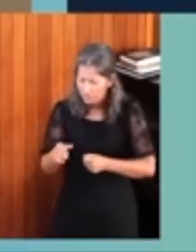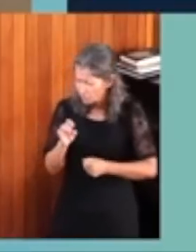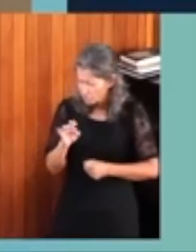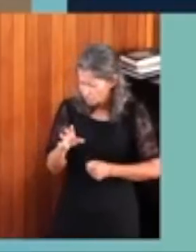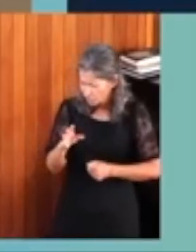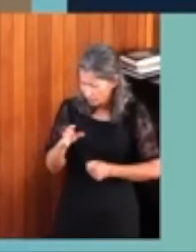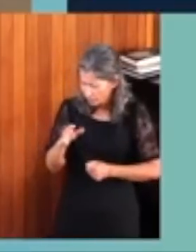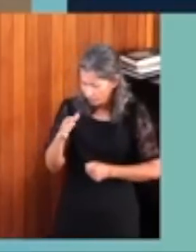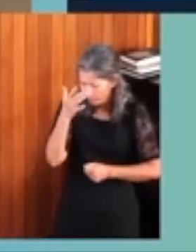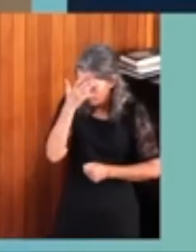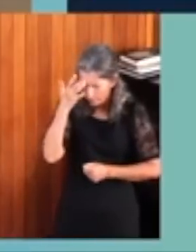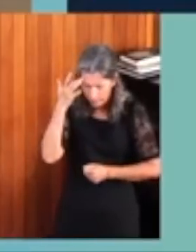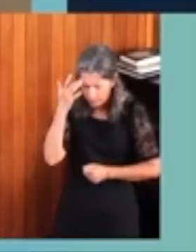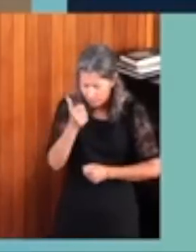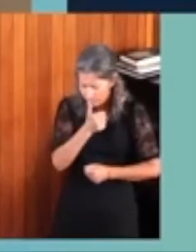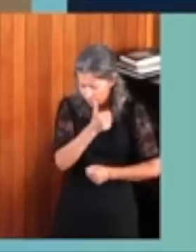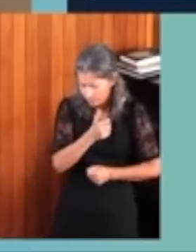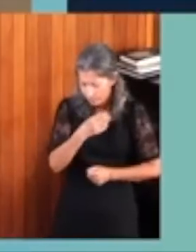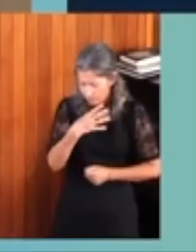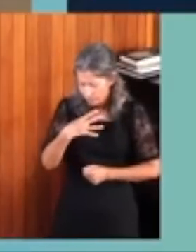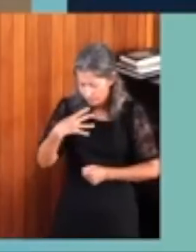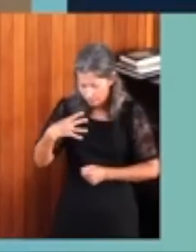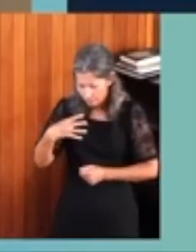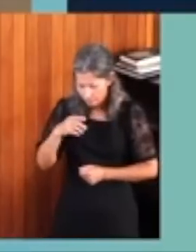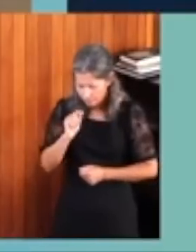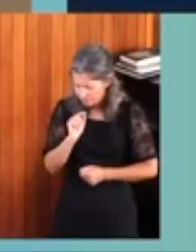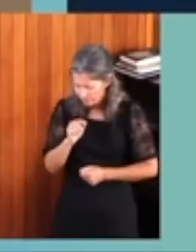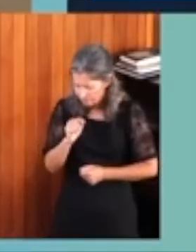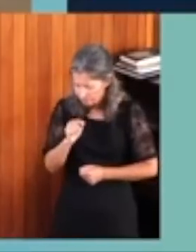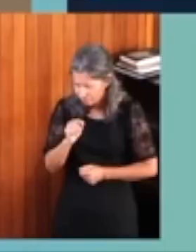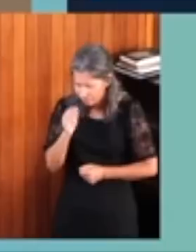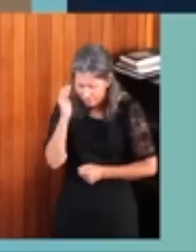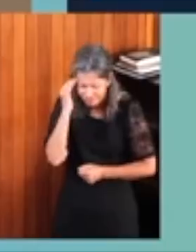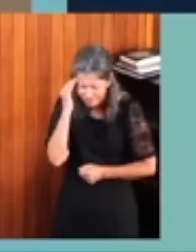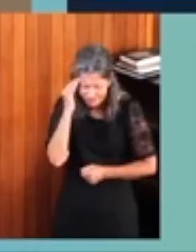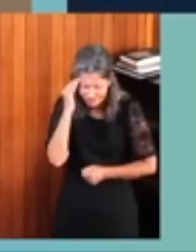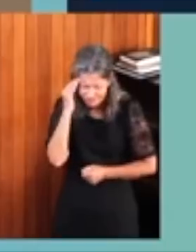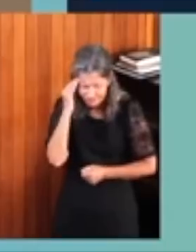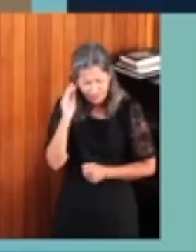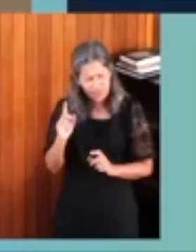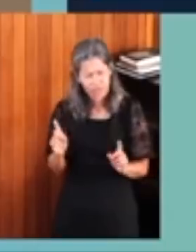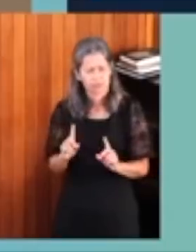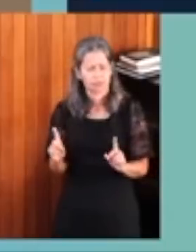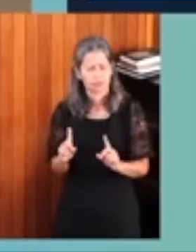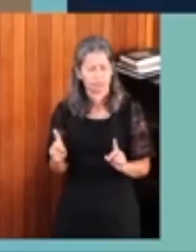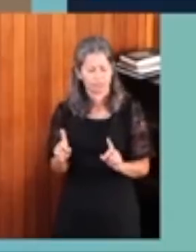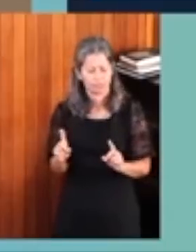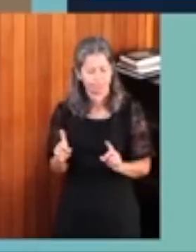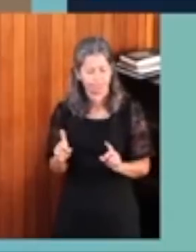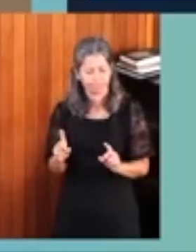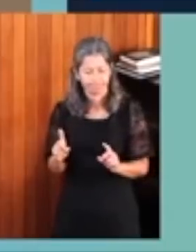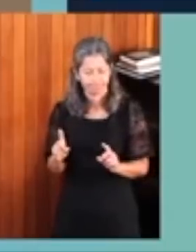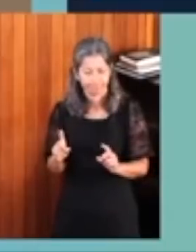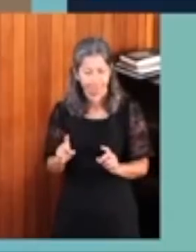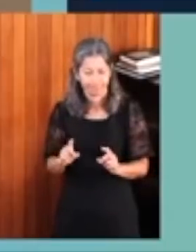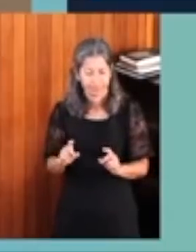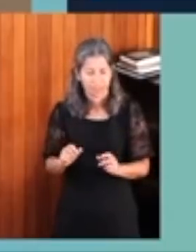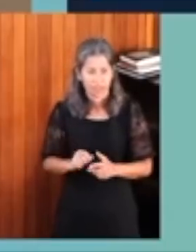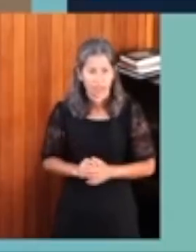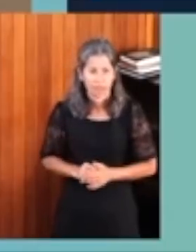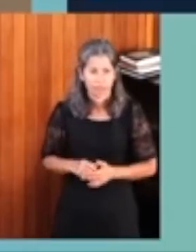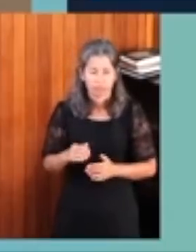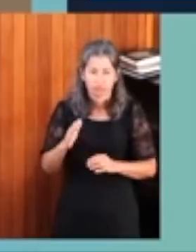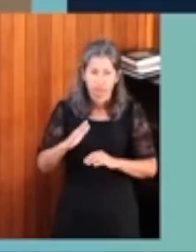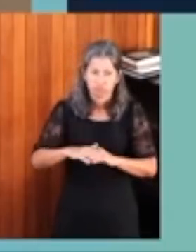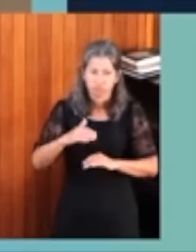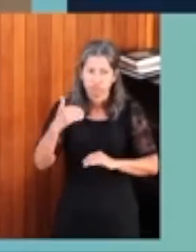mil pessoas estarão salvas quando Jesus voltar. Isso não faz sentido. É um número que é um múltiplo de 12, tem toda uma explicação sobre